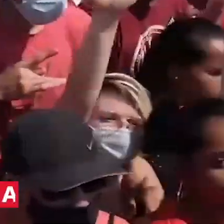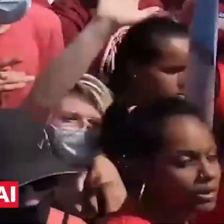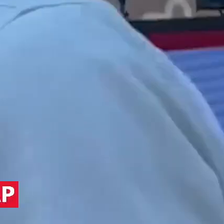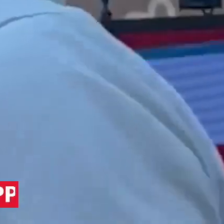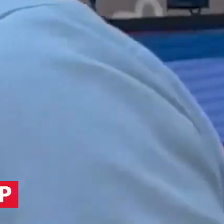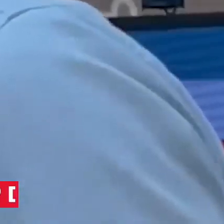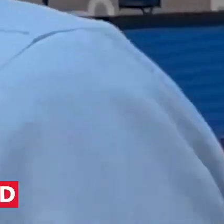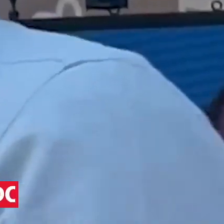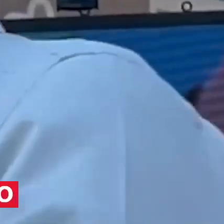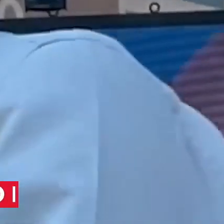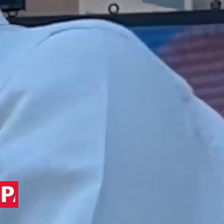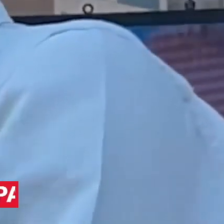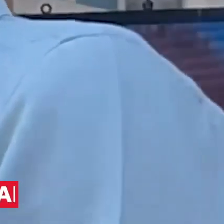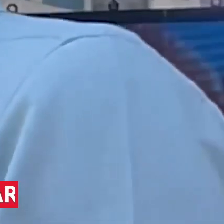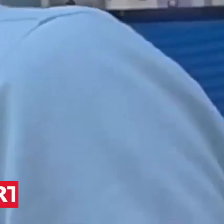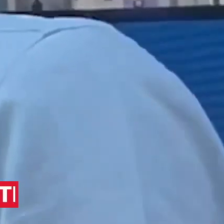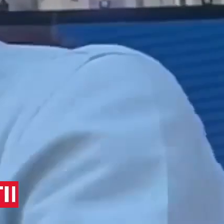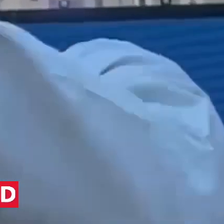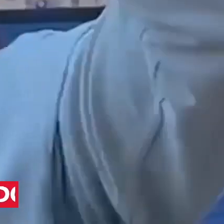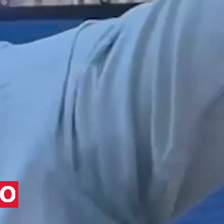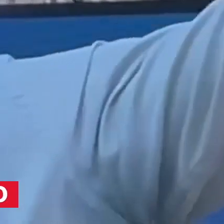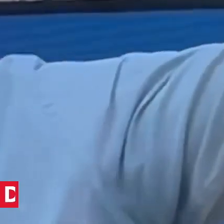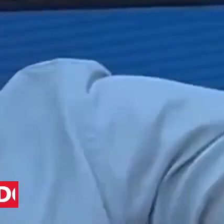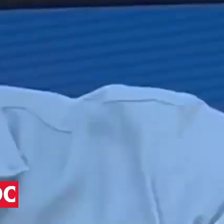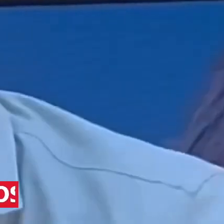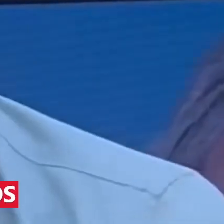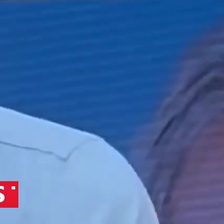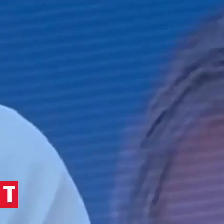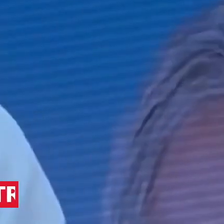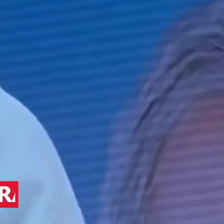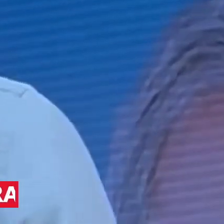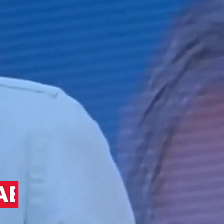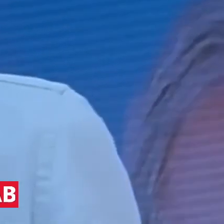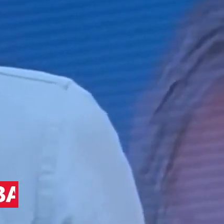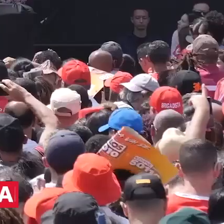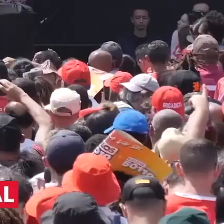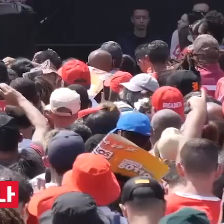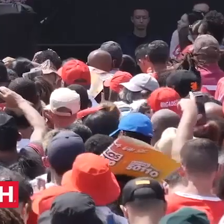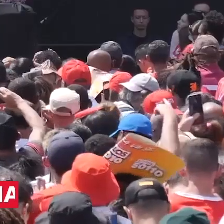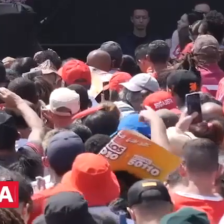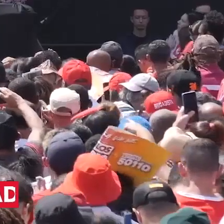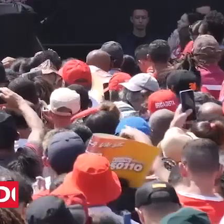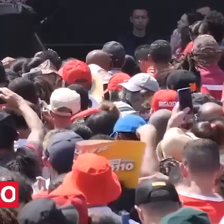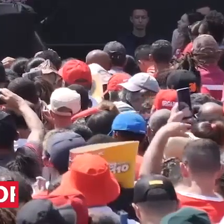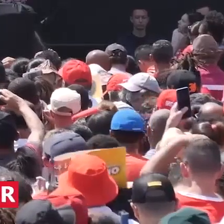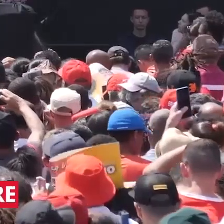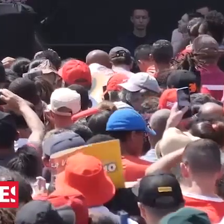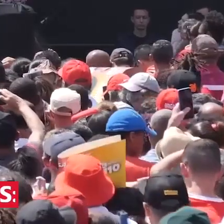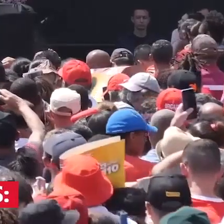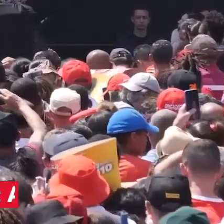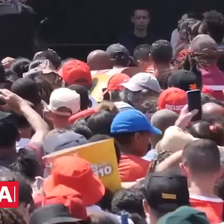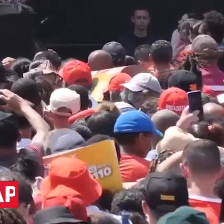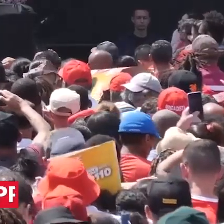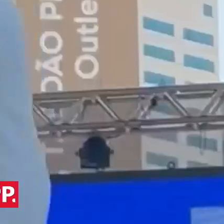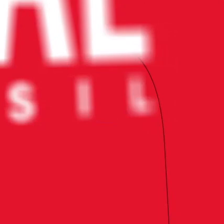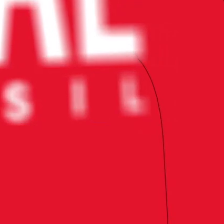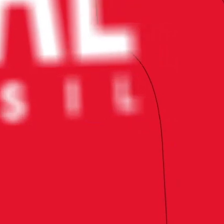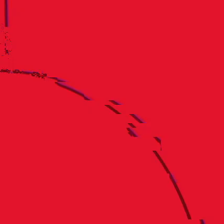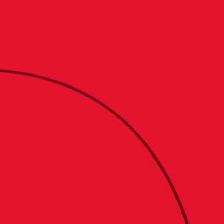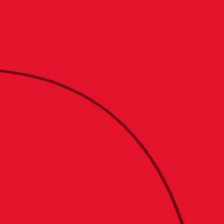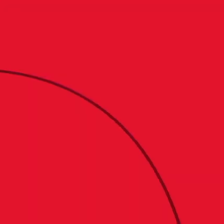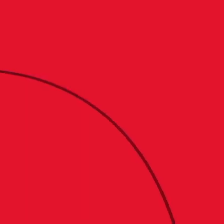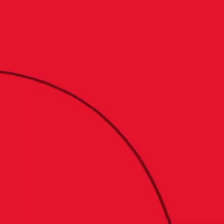janeiro. Na próxima quarta-feira, ele tem encontro com o segmento de cooperativismo e economia solidária em São Paulo. Na quinta-feira,